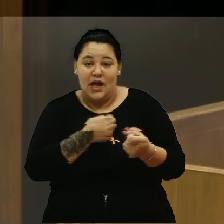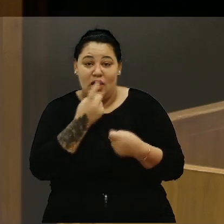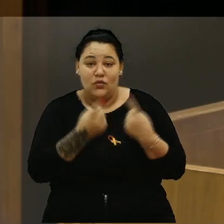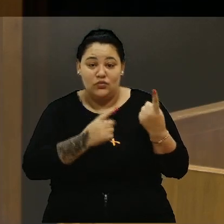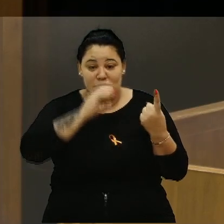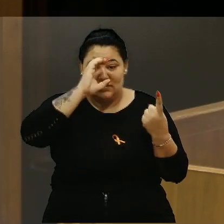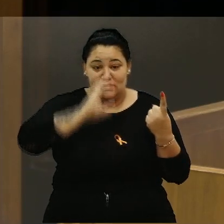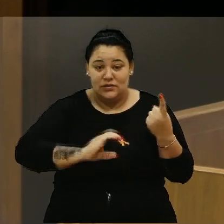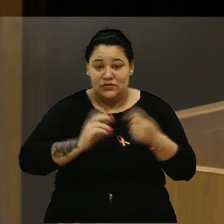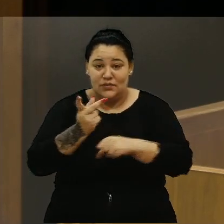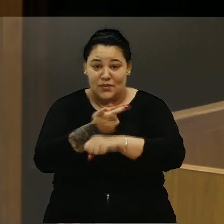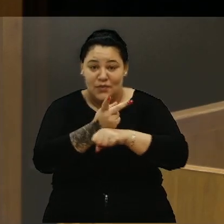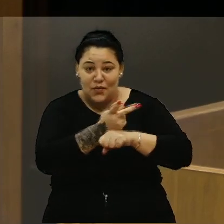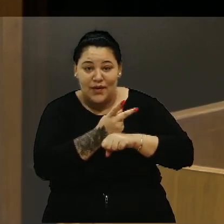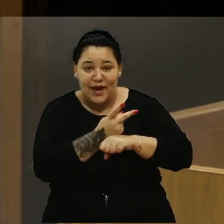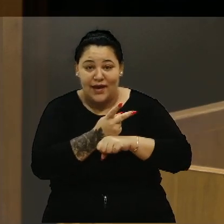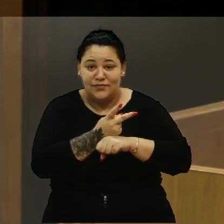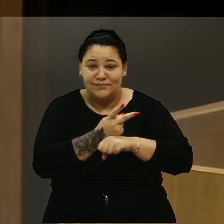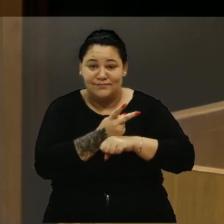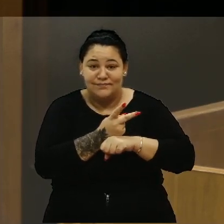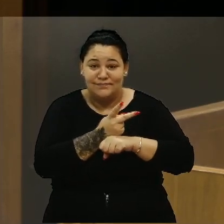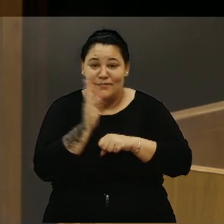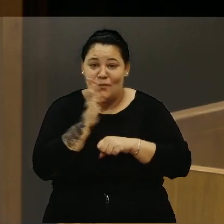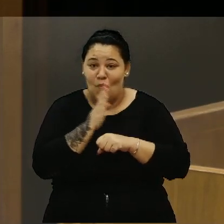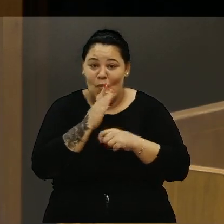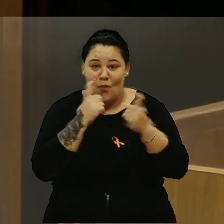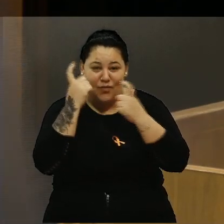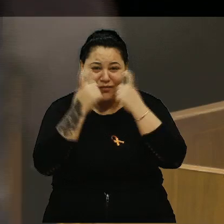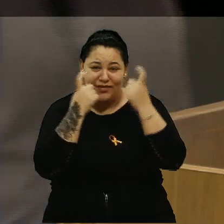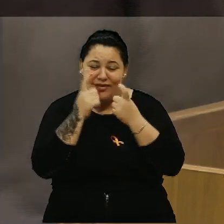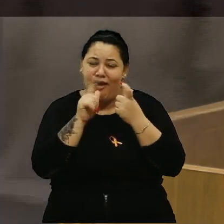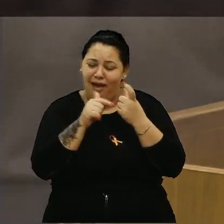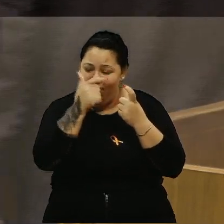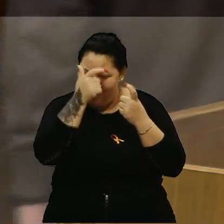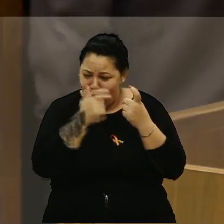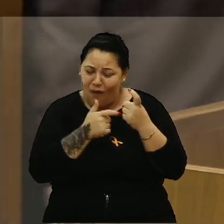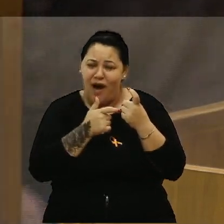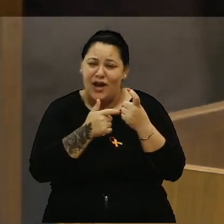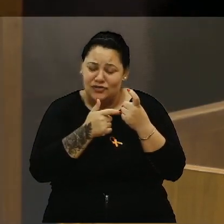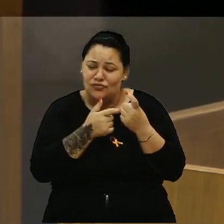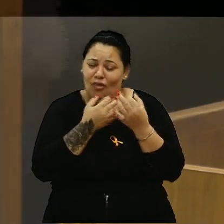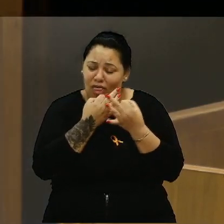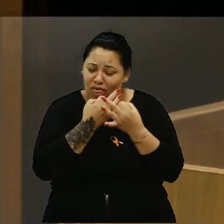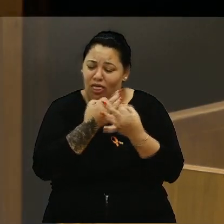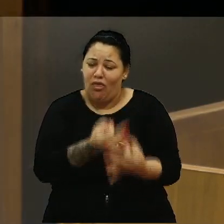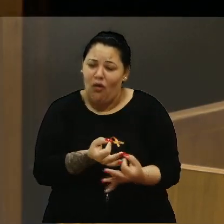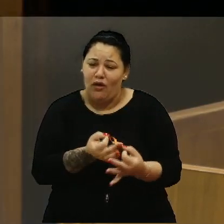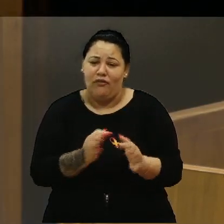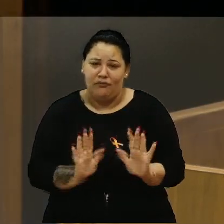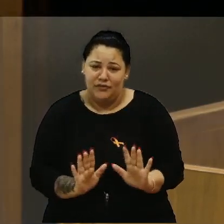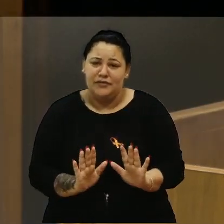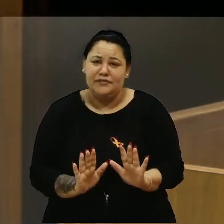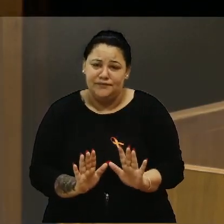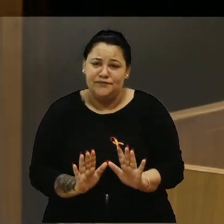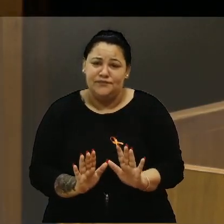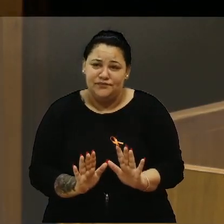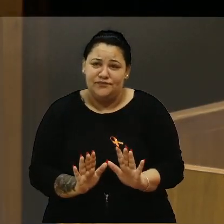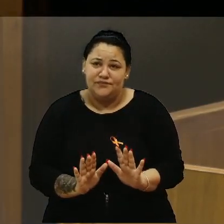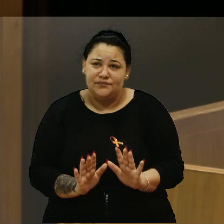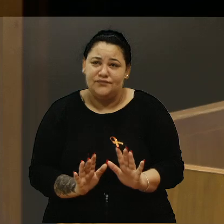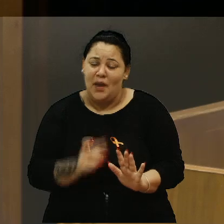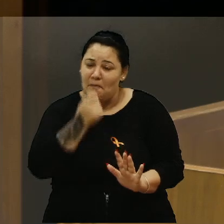procuraram desesperados. Aí chega ao ponto do ridículo. Chegamos ao ponto do ridículo. Aonde que ele